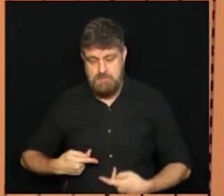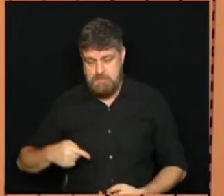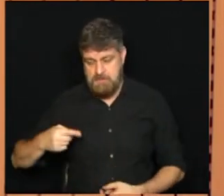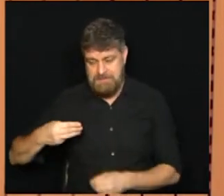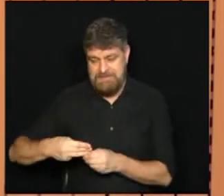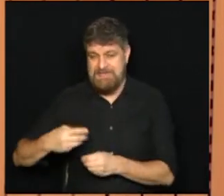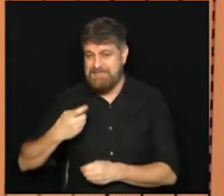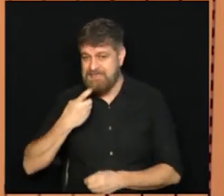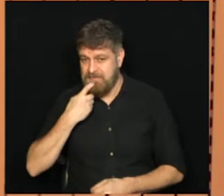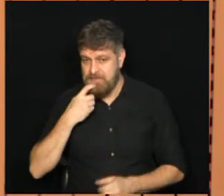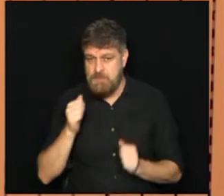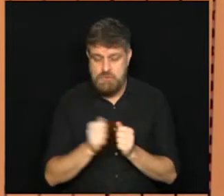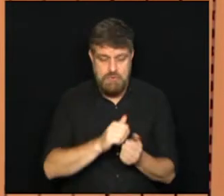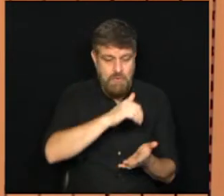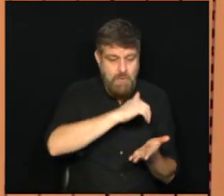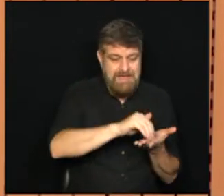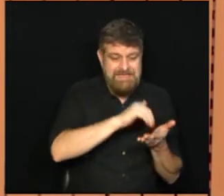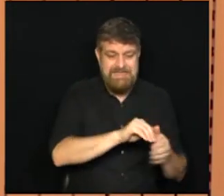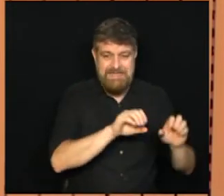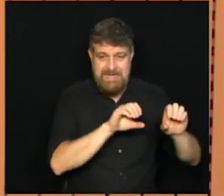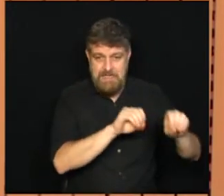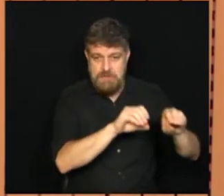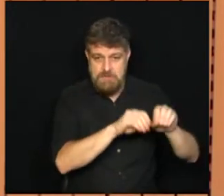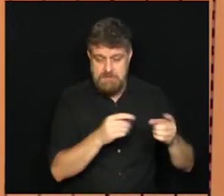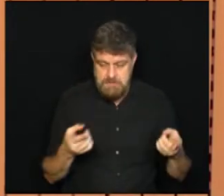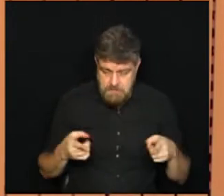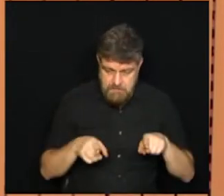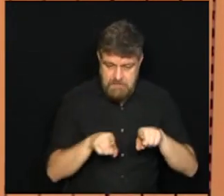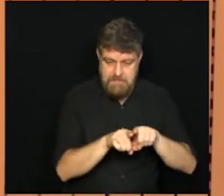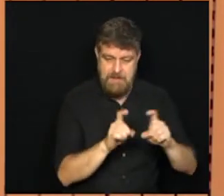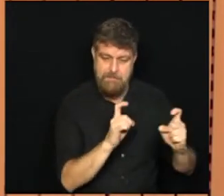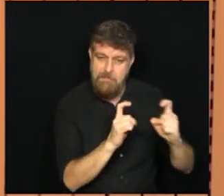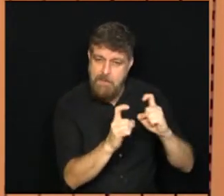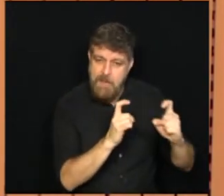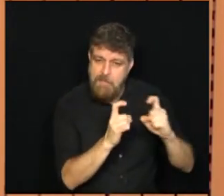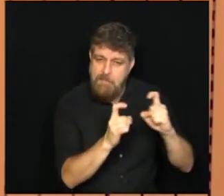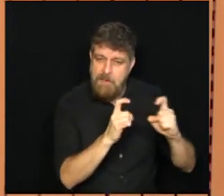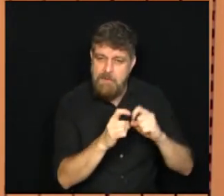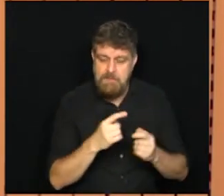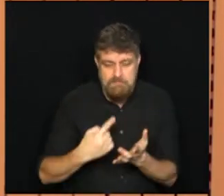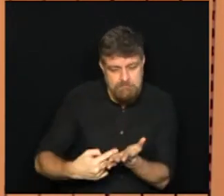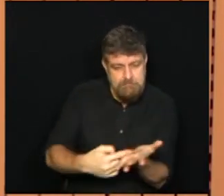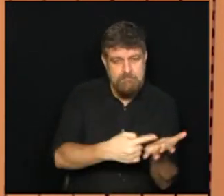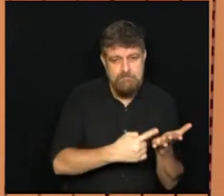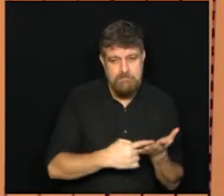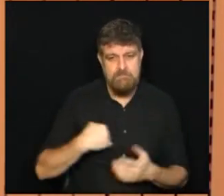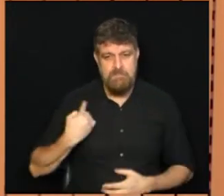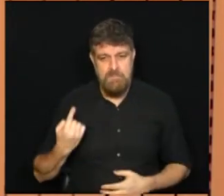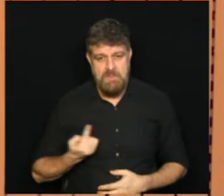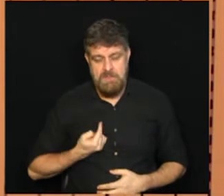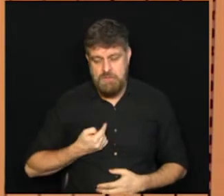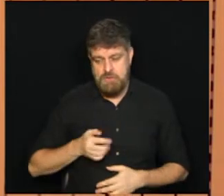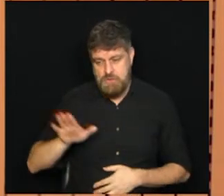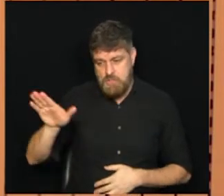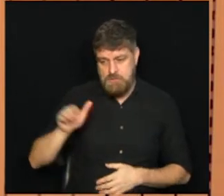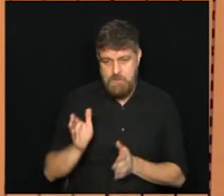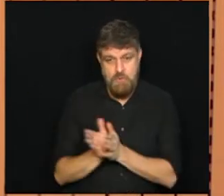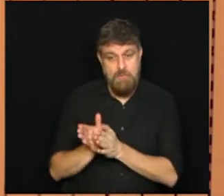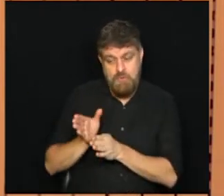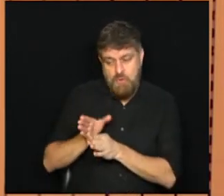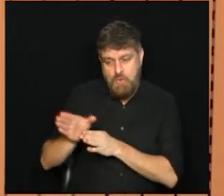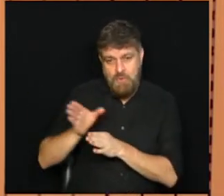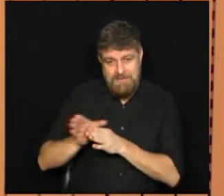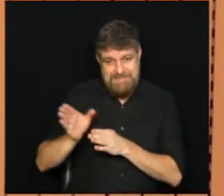Estadual, com a Secretaria de Educação, né, para a gente conseguir, e com o CONDEP, para a gente conseguir fazer